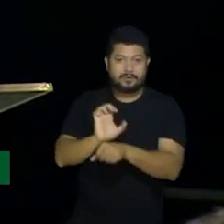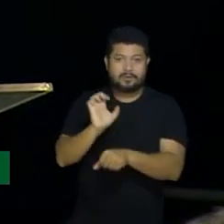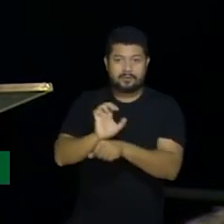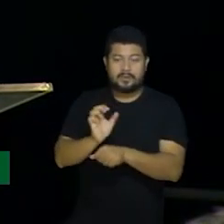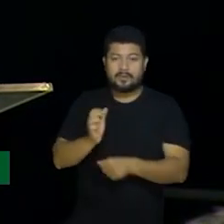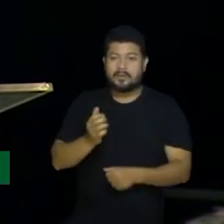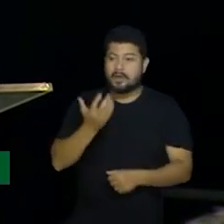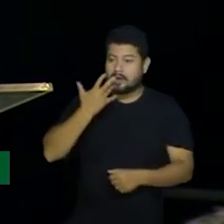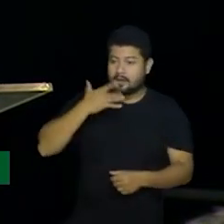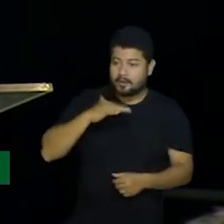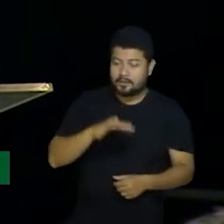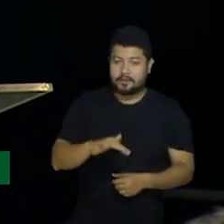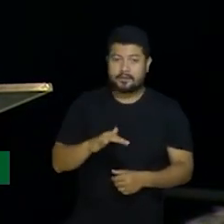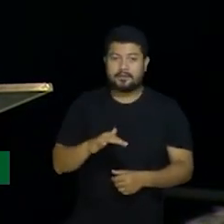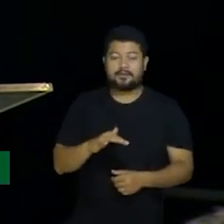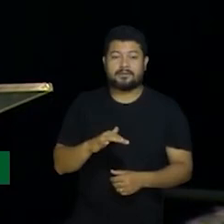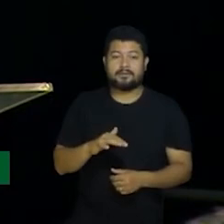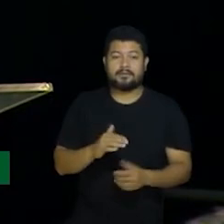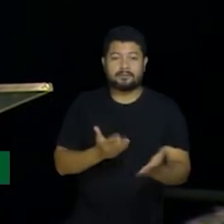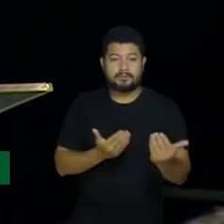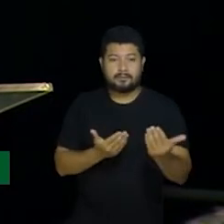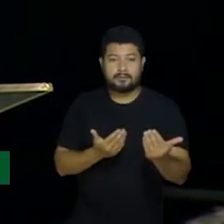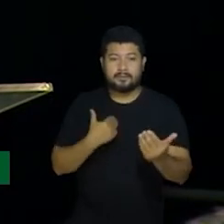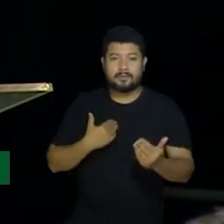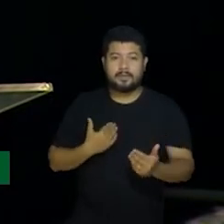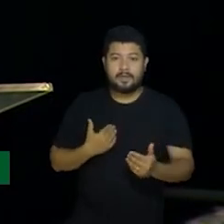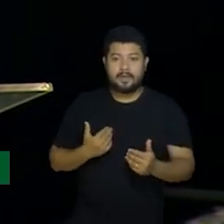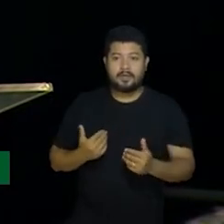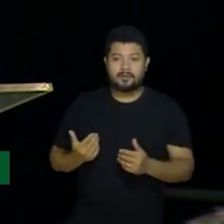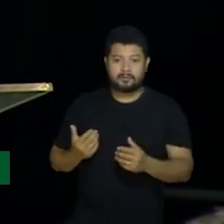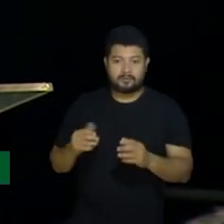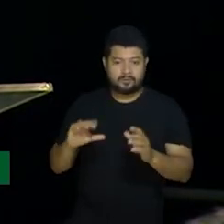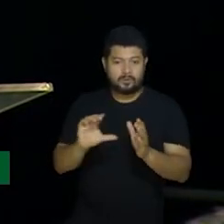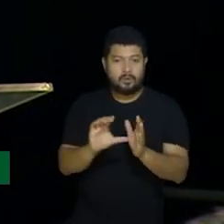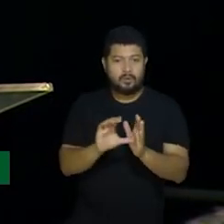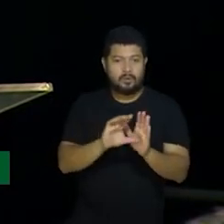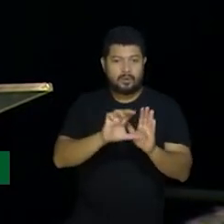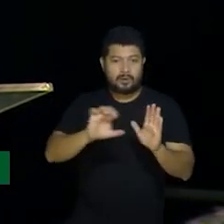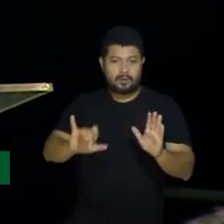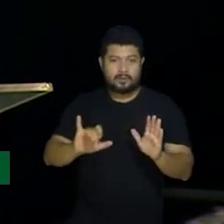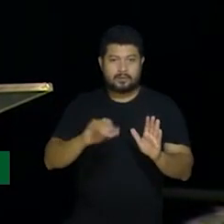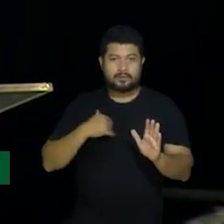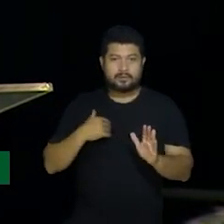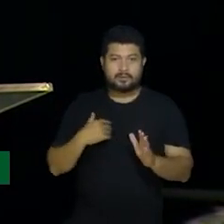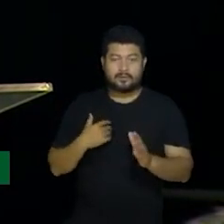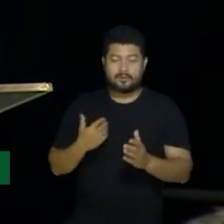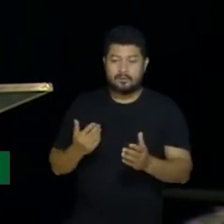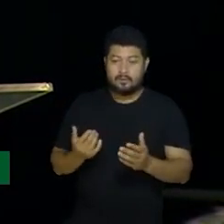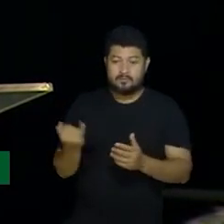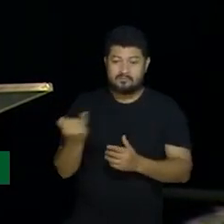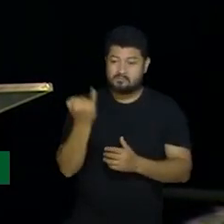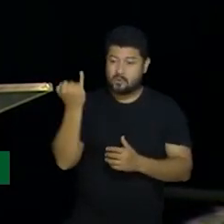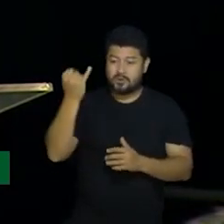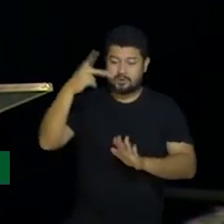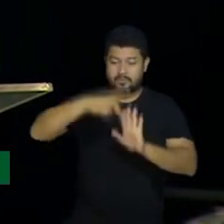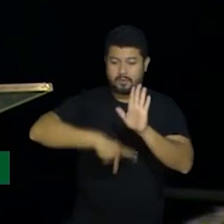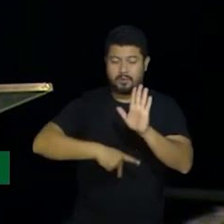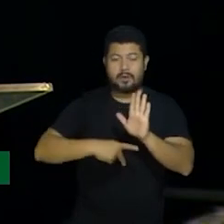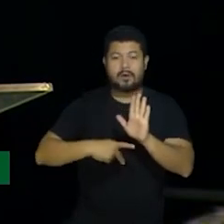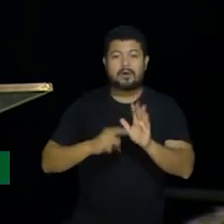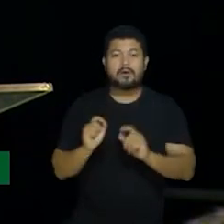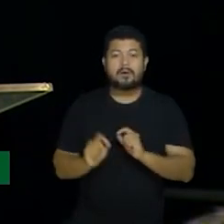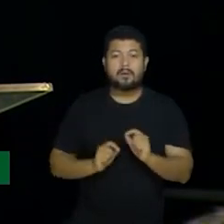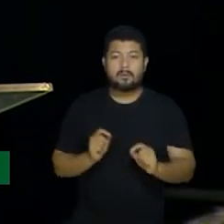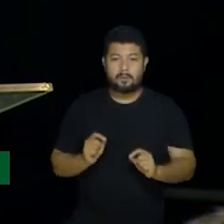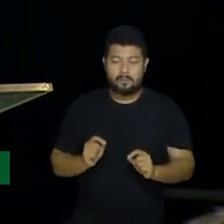LATART finalmente executar um dos projetos mais importantes, se não o mais importante, que foi